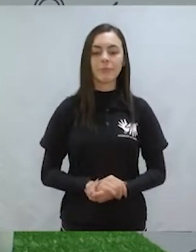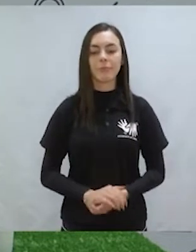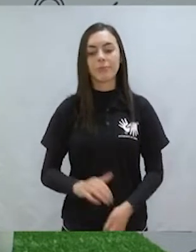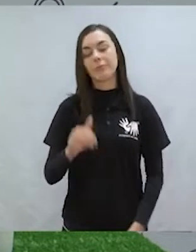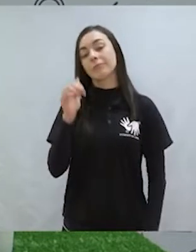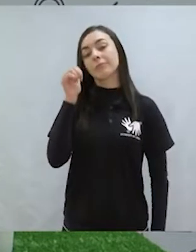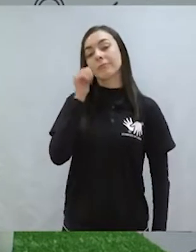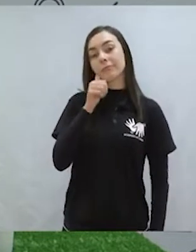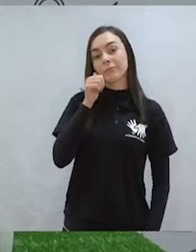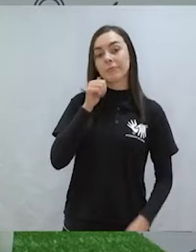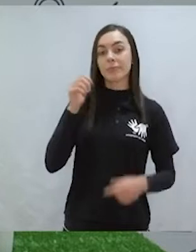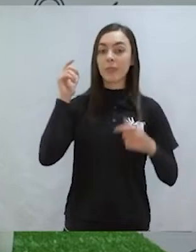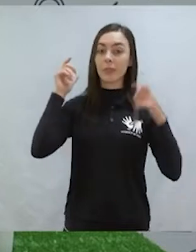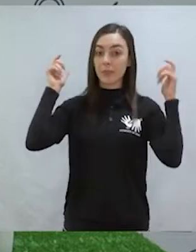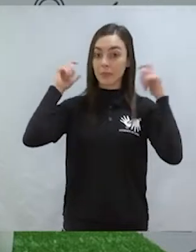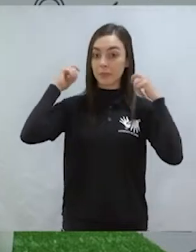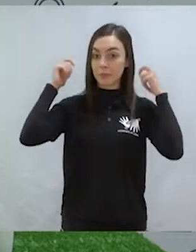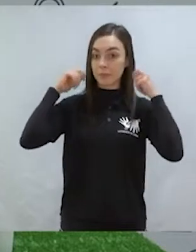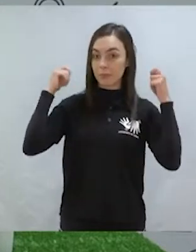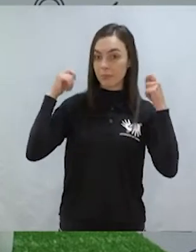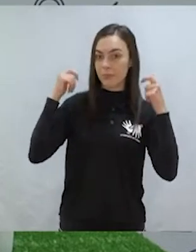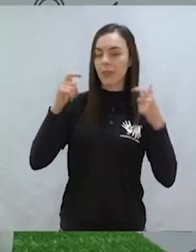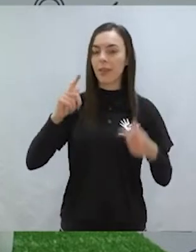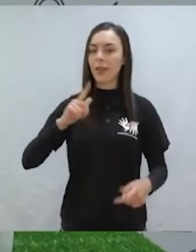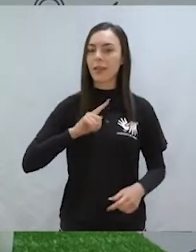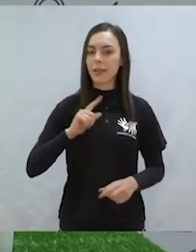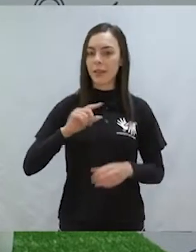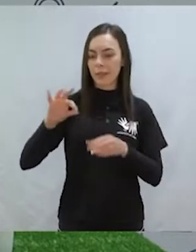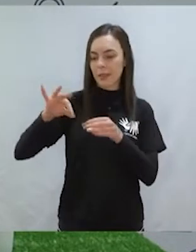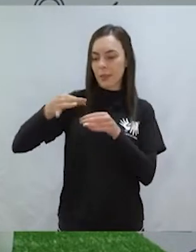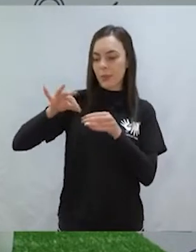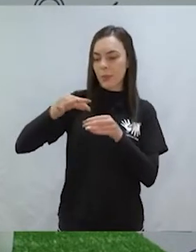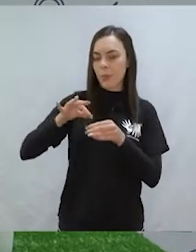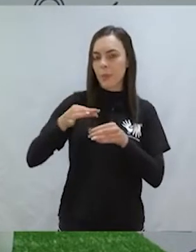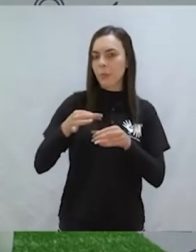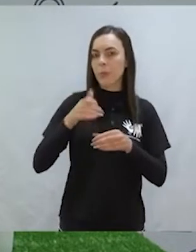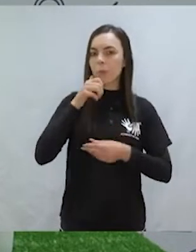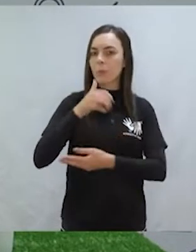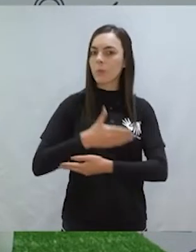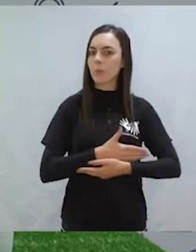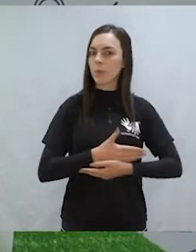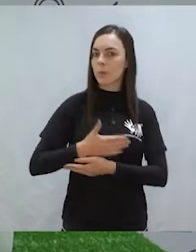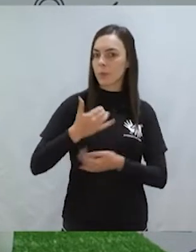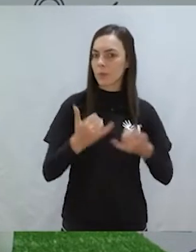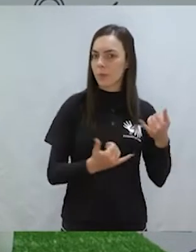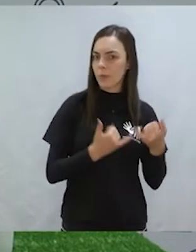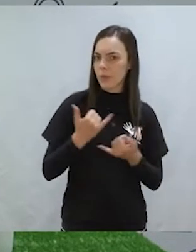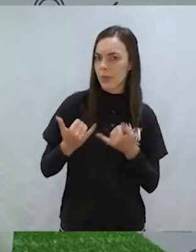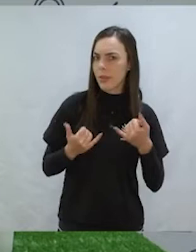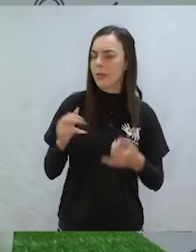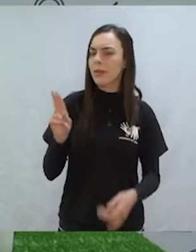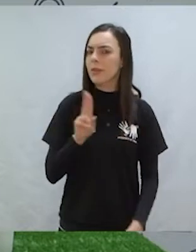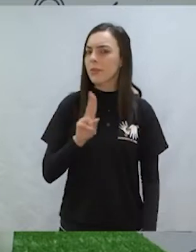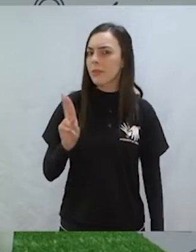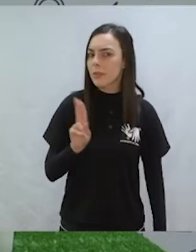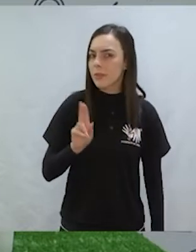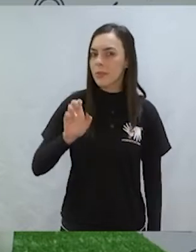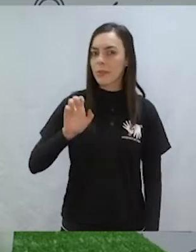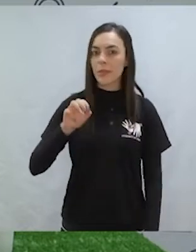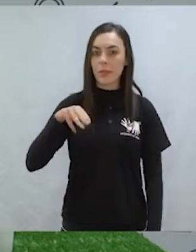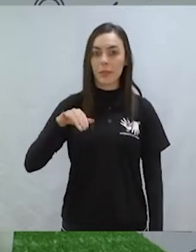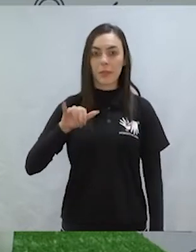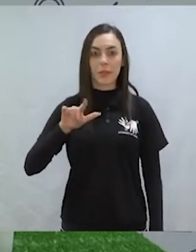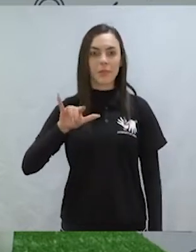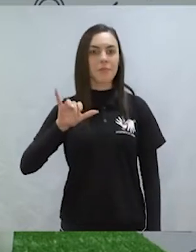tia Anastácia, ela fez uma boneca. Sabe como é o nome dessa boneca? É